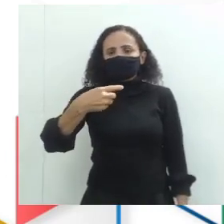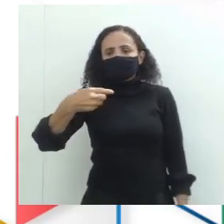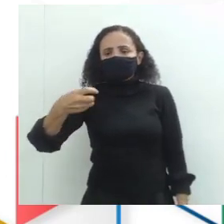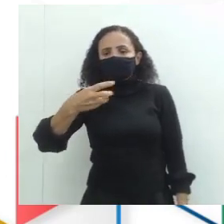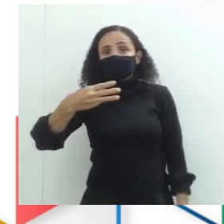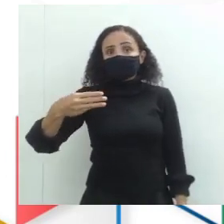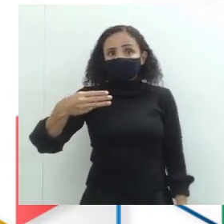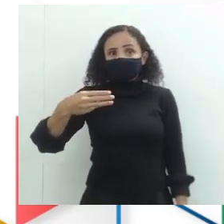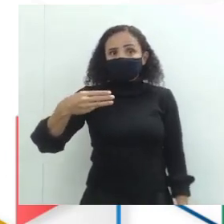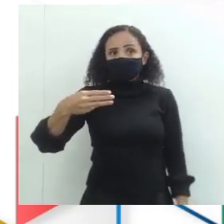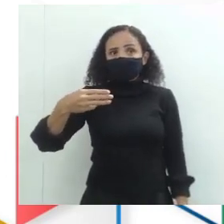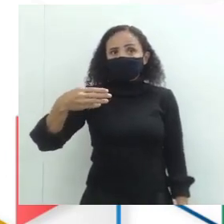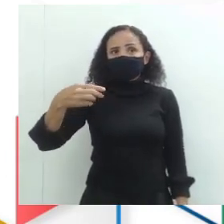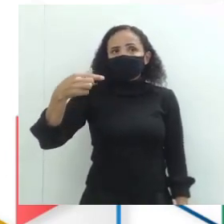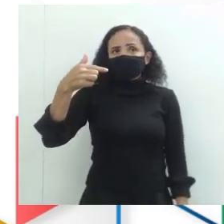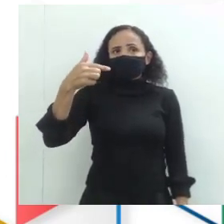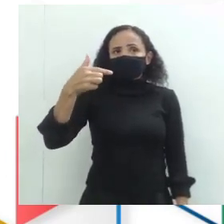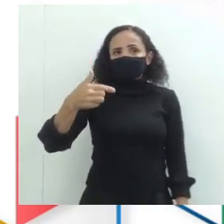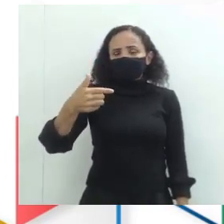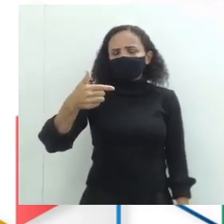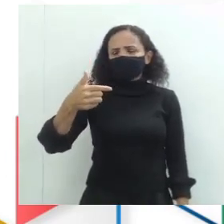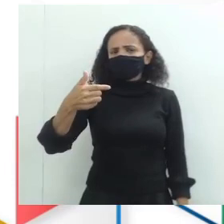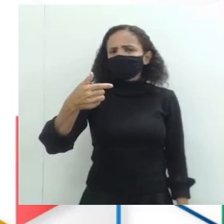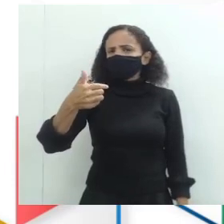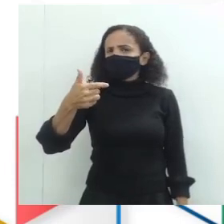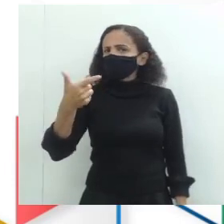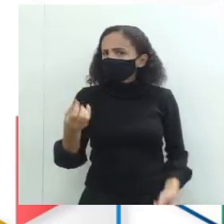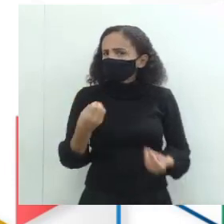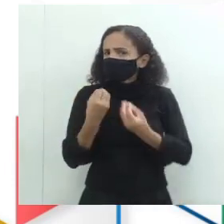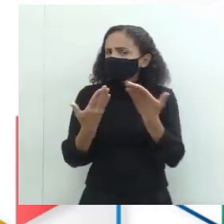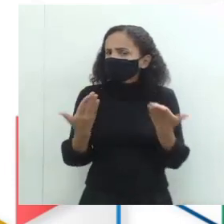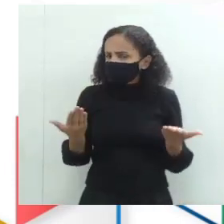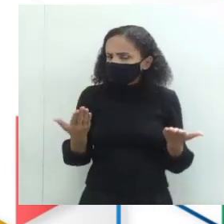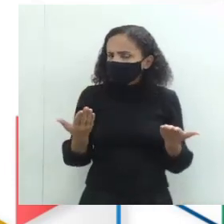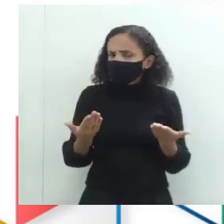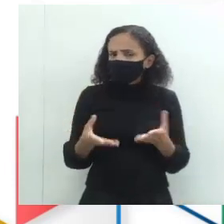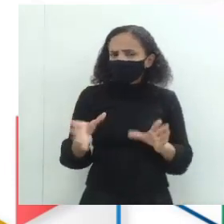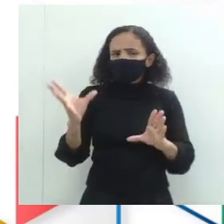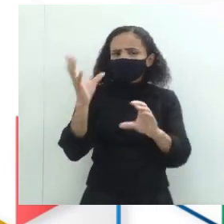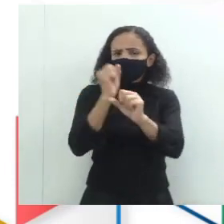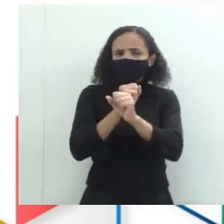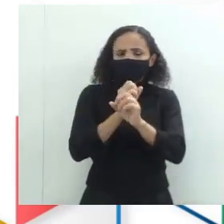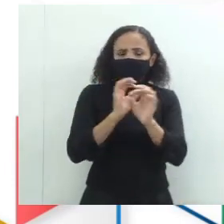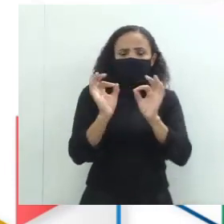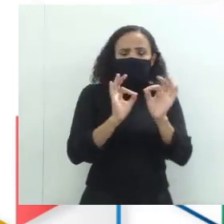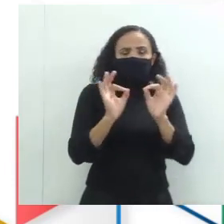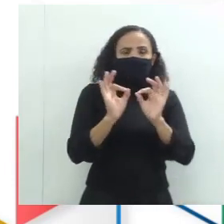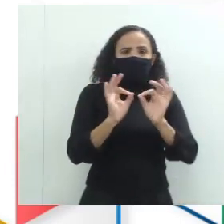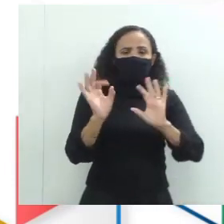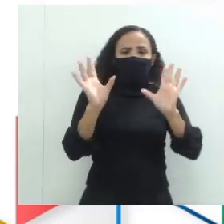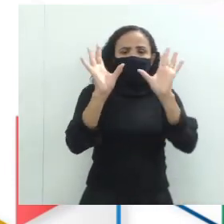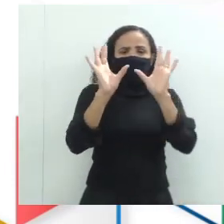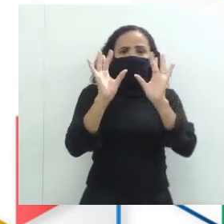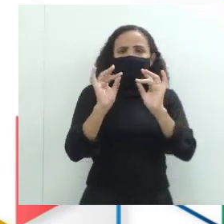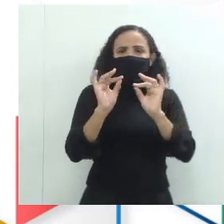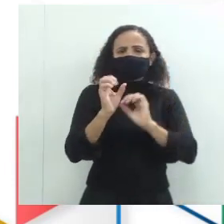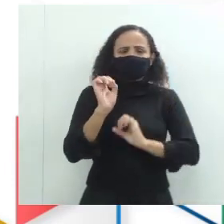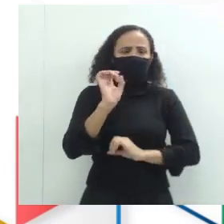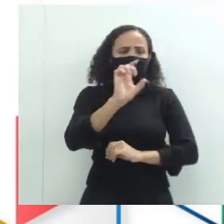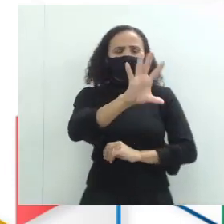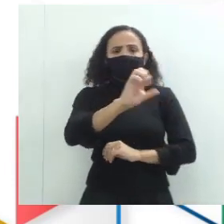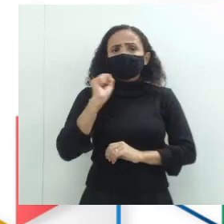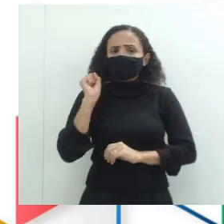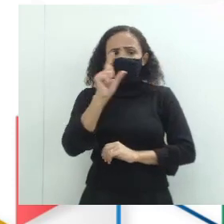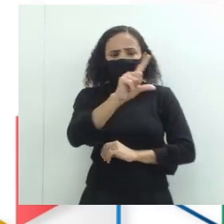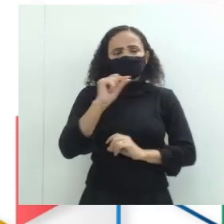menos 3 e x igual a menos 2? Vamos saber se são? Vamos comparar. Pega um desses, qualquer desses que você